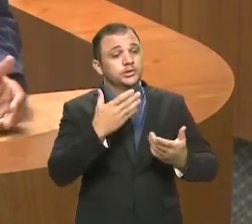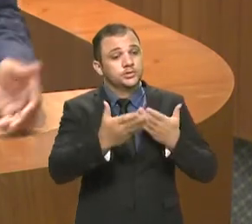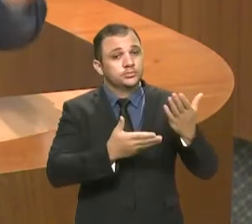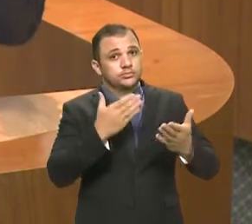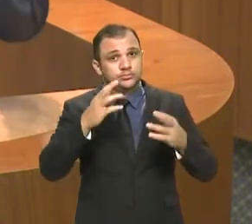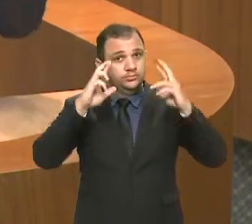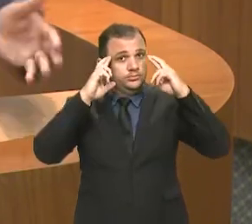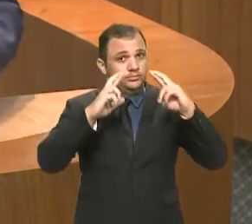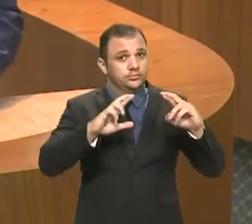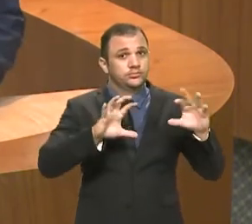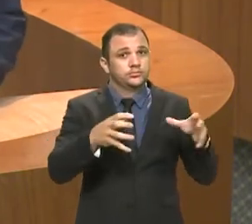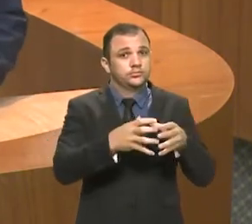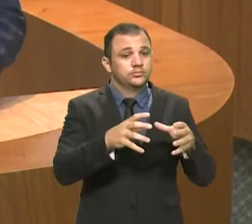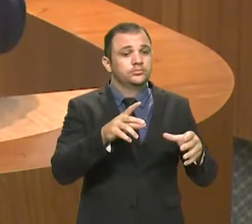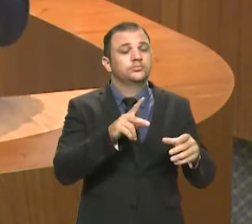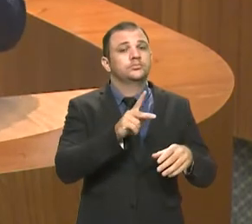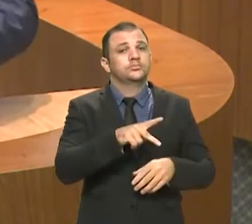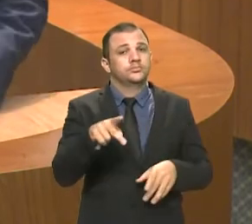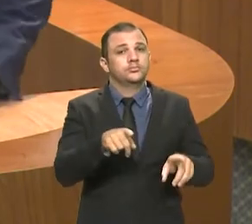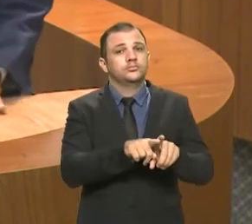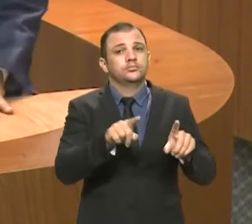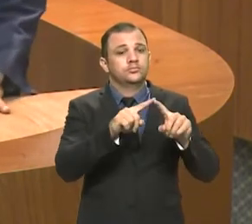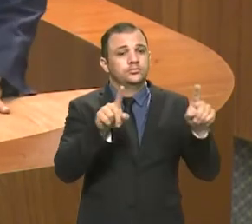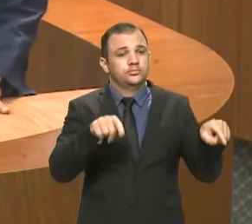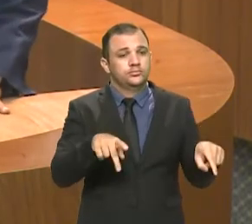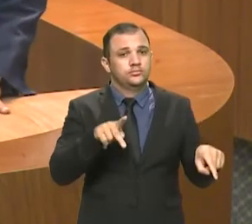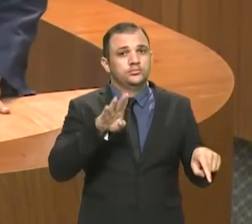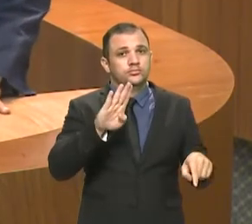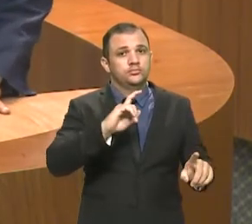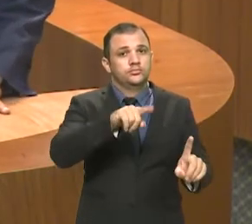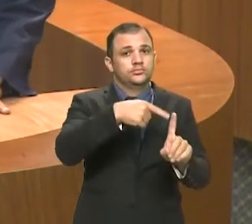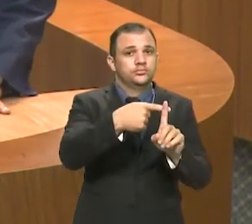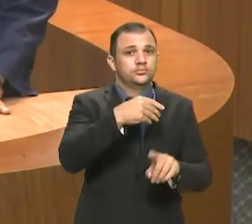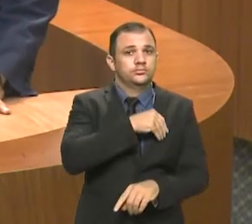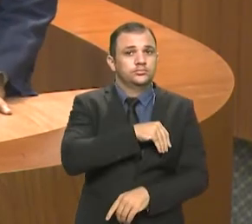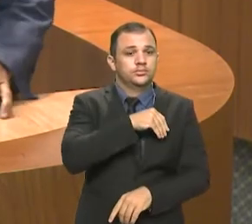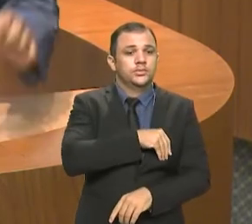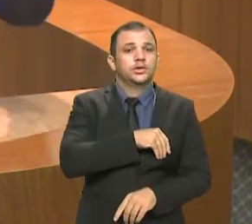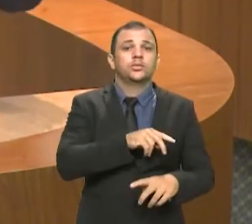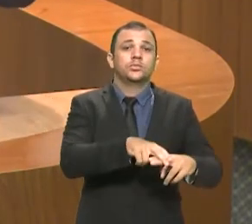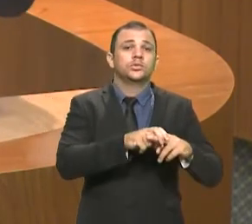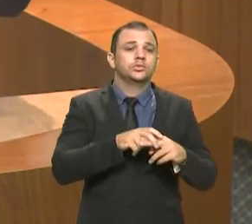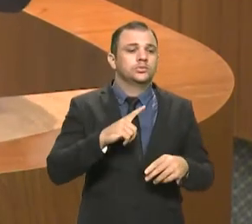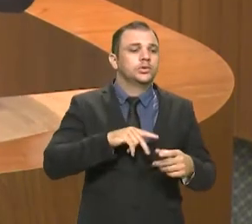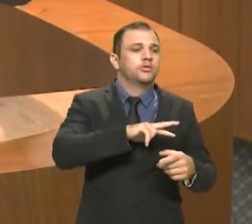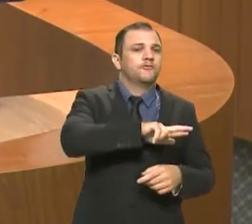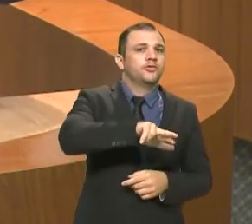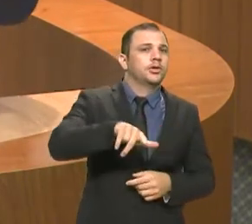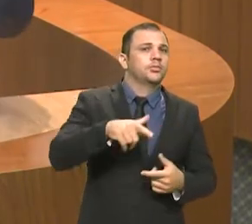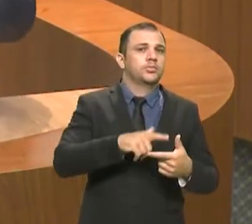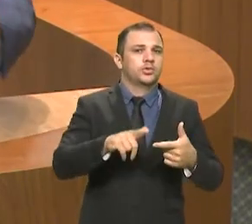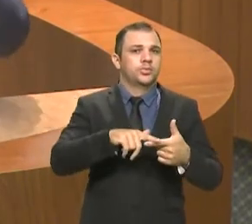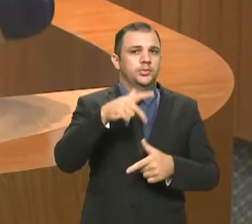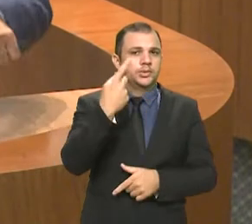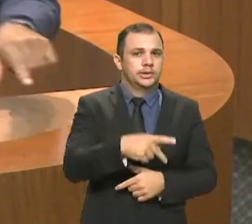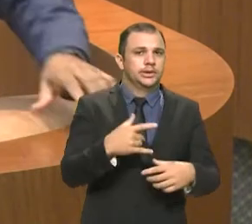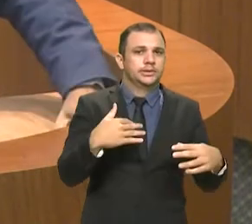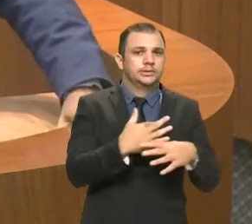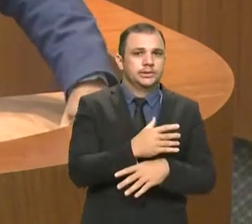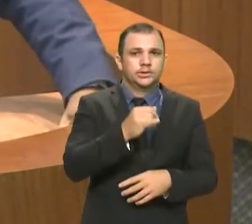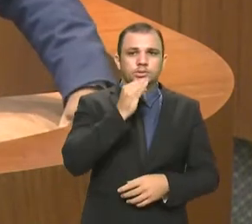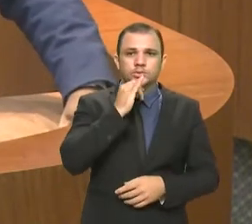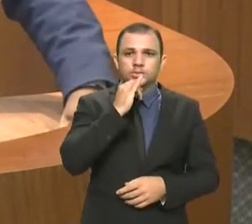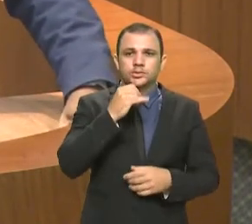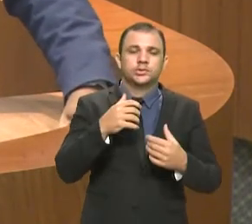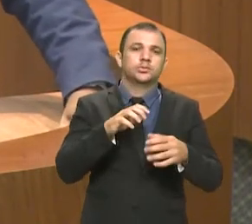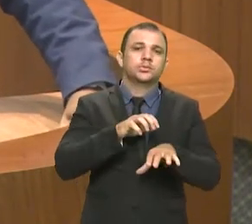os professores, os servidores públicos e conceda o reajuste, porque tem muito mais coisa na sua cidade, como transporte escolar, merenda escolar, que a